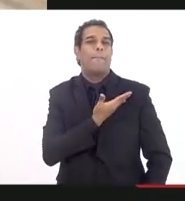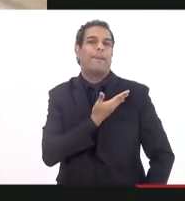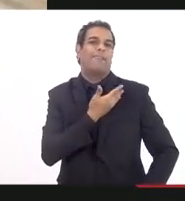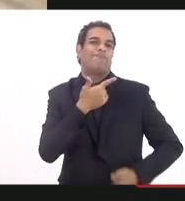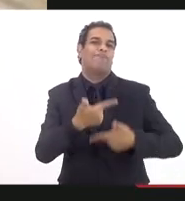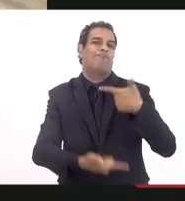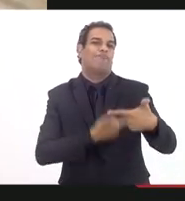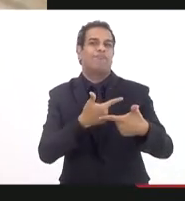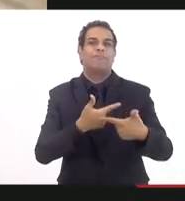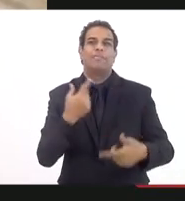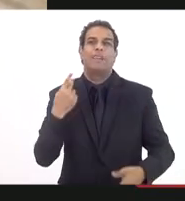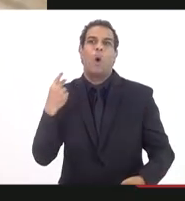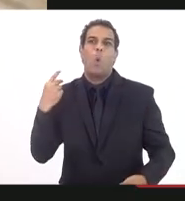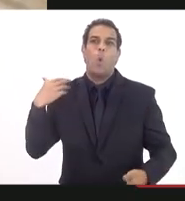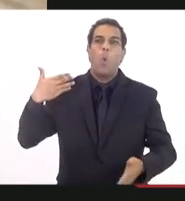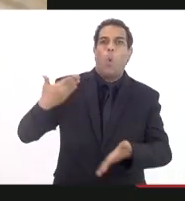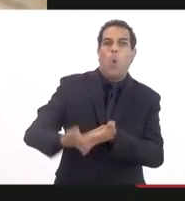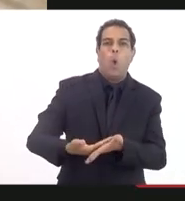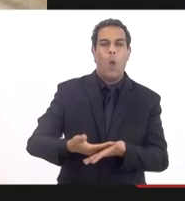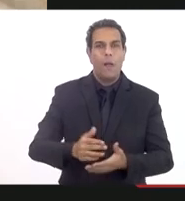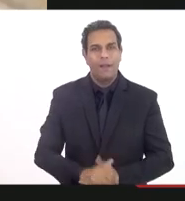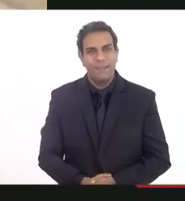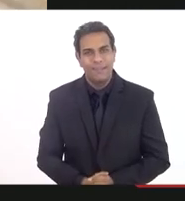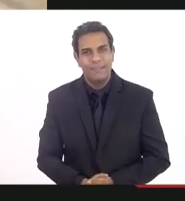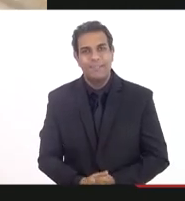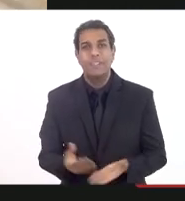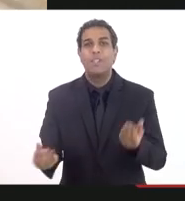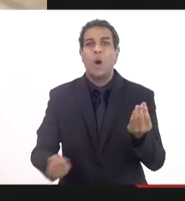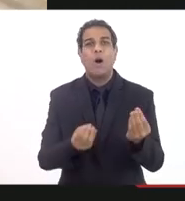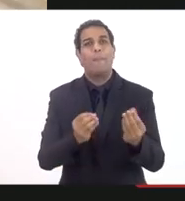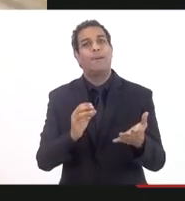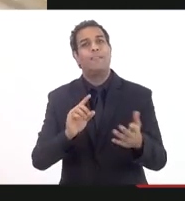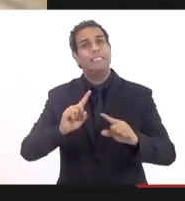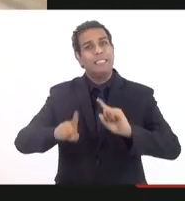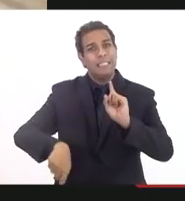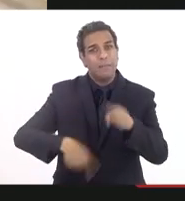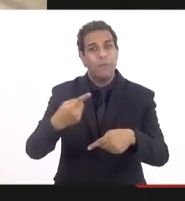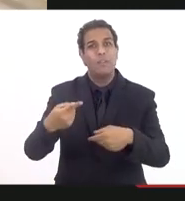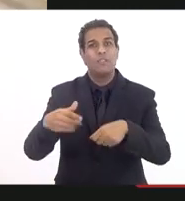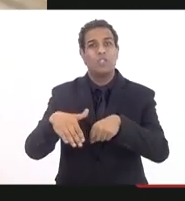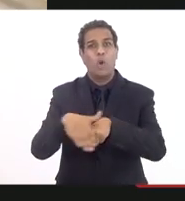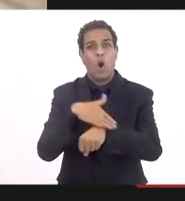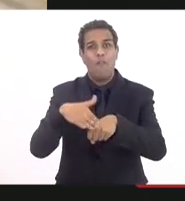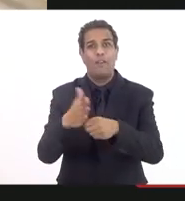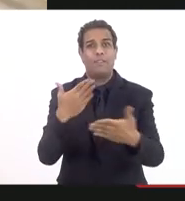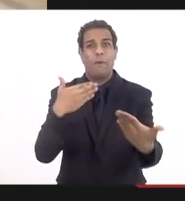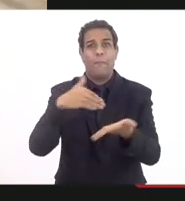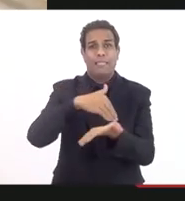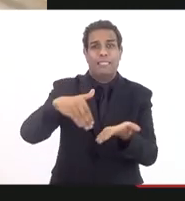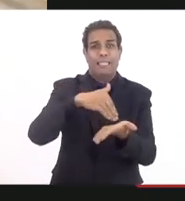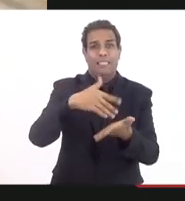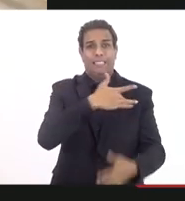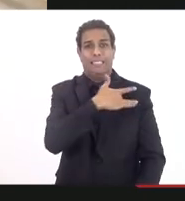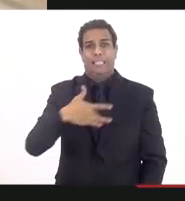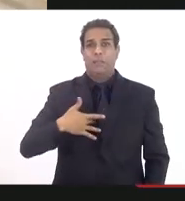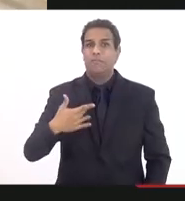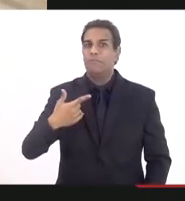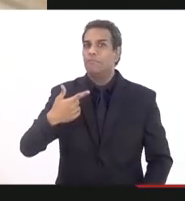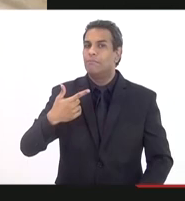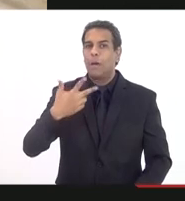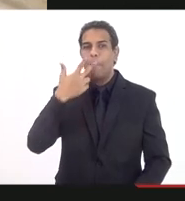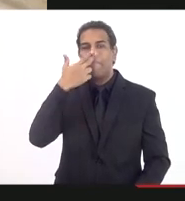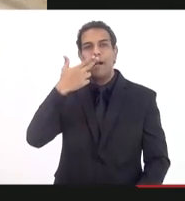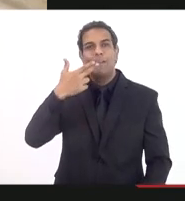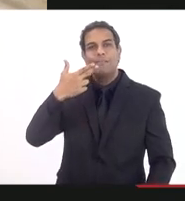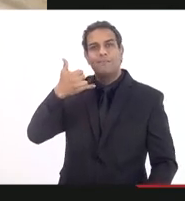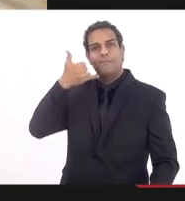luta há muito tempo. Algum tempo a gente se encontra, Basília, depois que eu virei secretário de saúde, Basília não me liga mais. Isso é